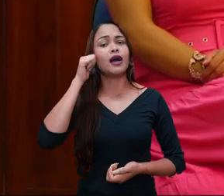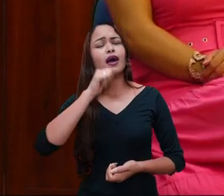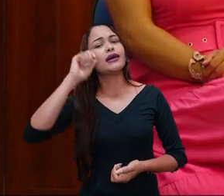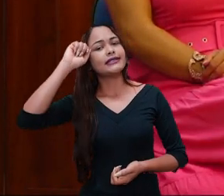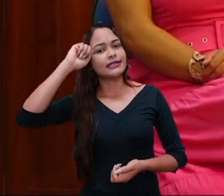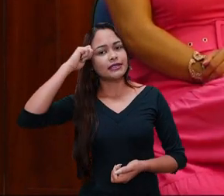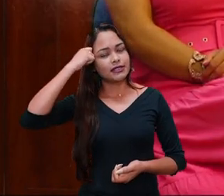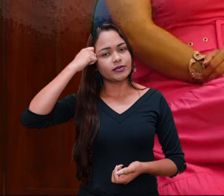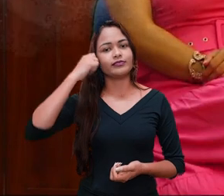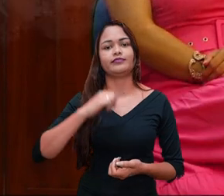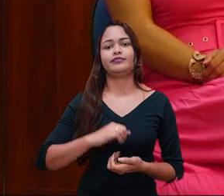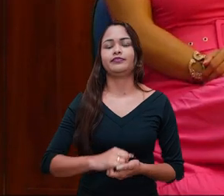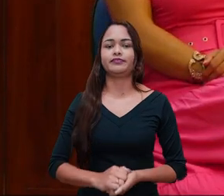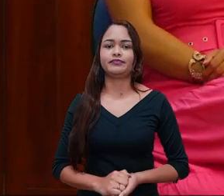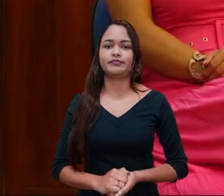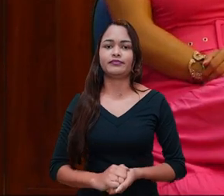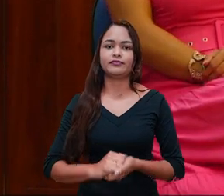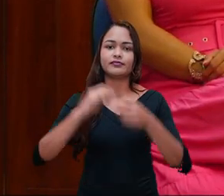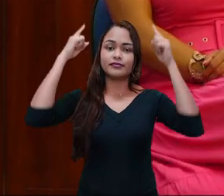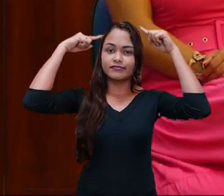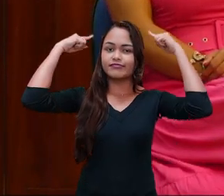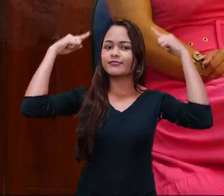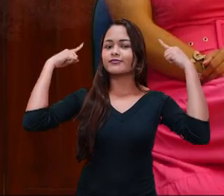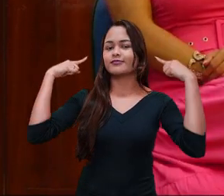negra, menos retinta, tenho os cabelos